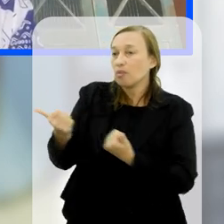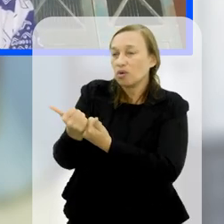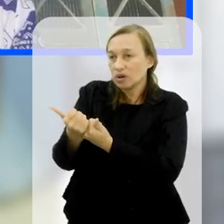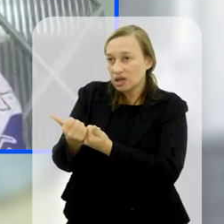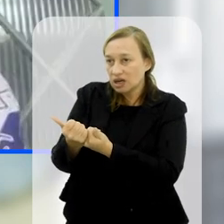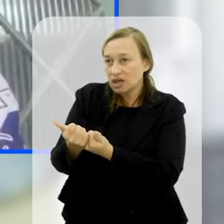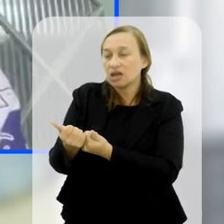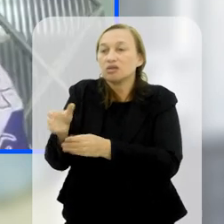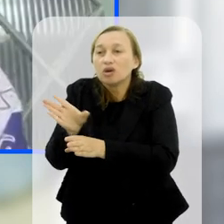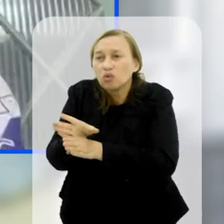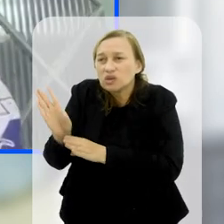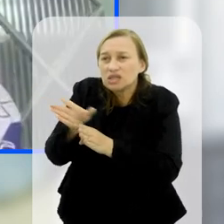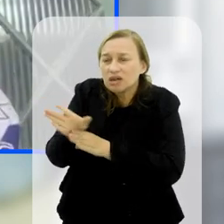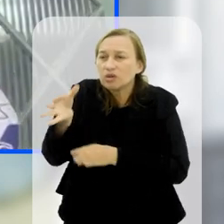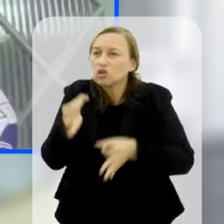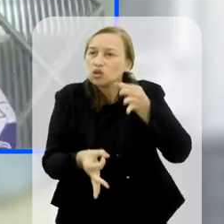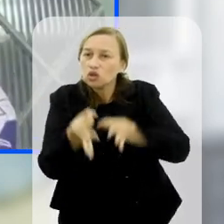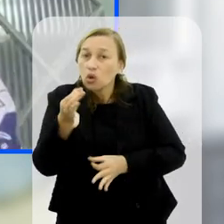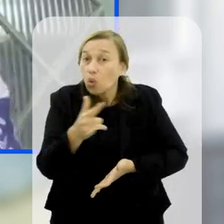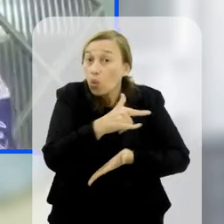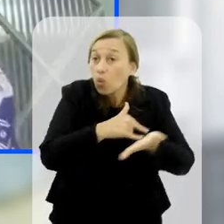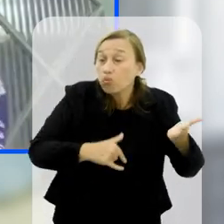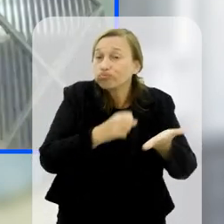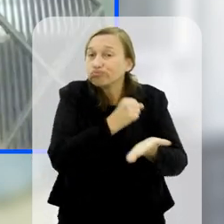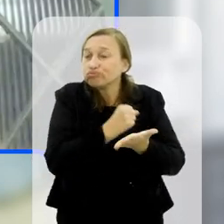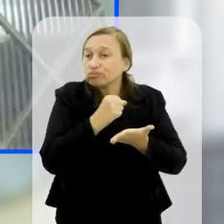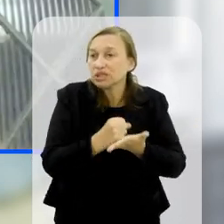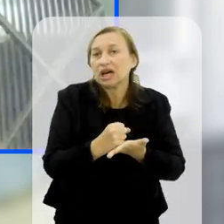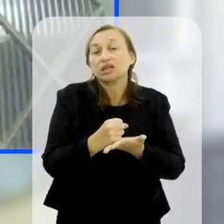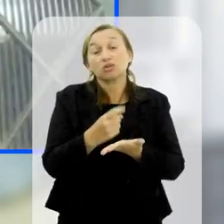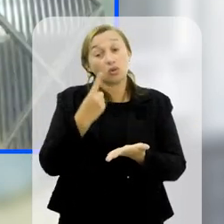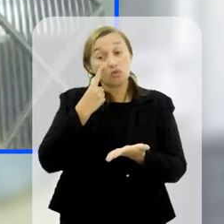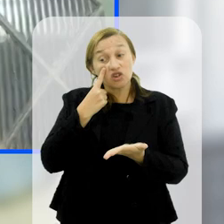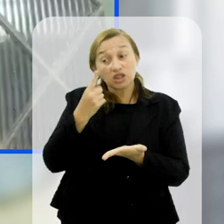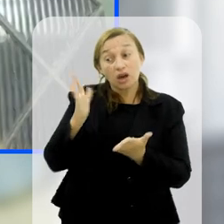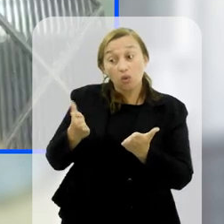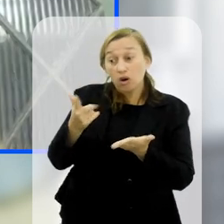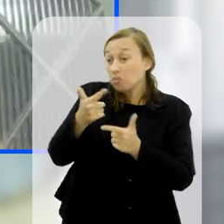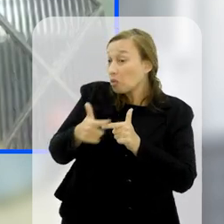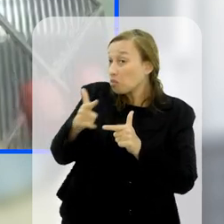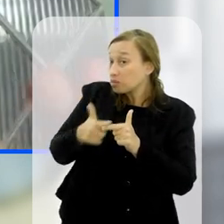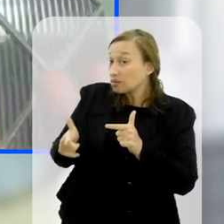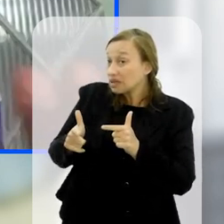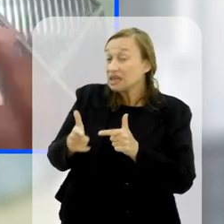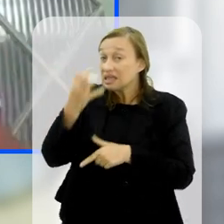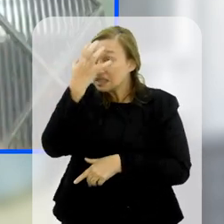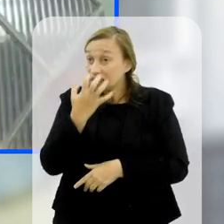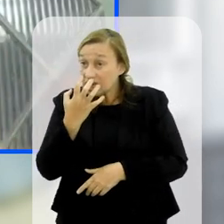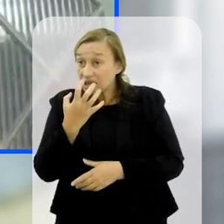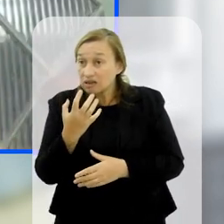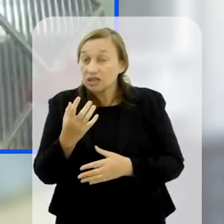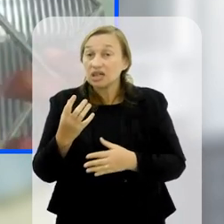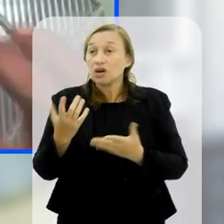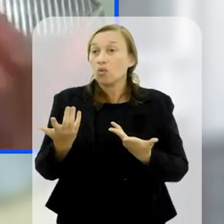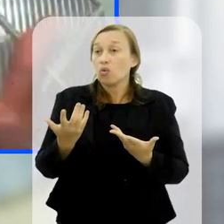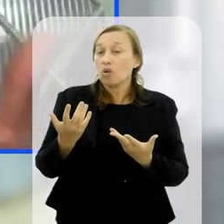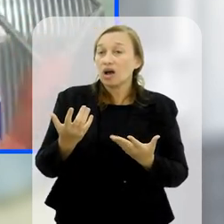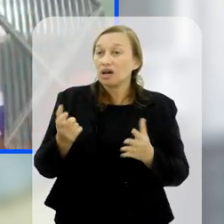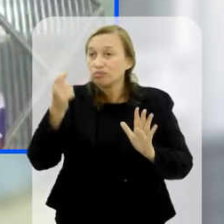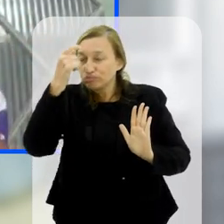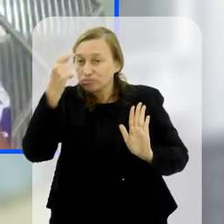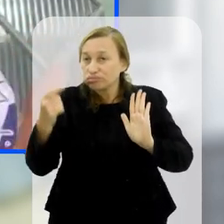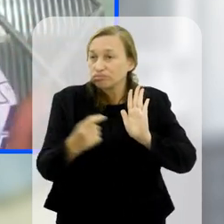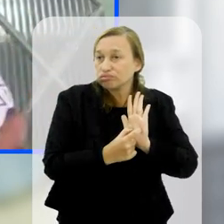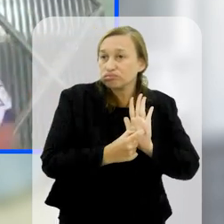eles aprendem a ler contratos, por exemplo, que é um problema que a gente está vendo Muito agora legal. seríssimo com a chegada da inteligência Sim. artificial, com